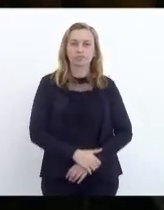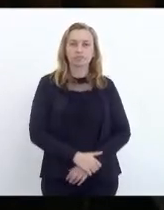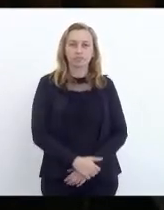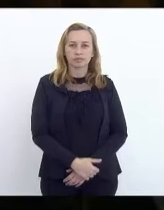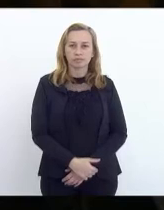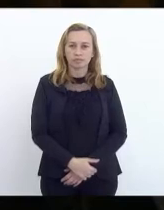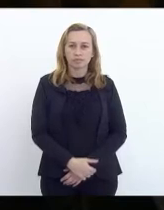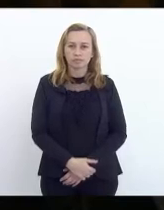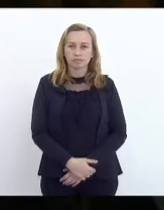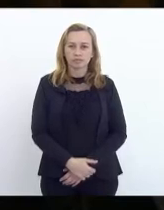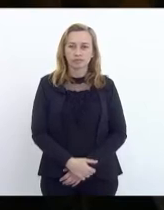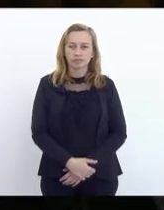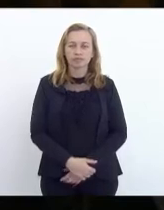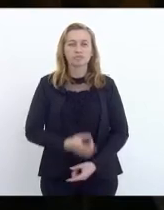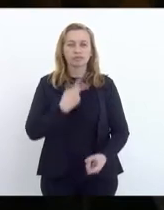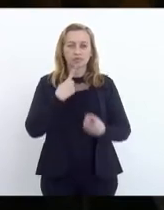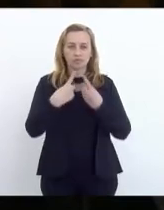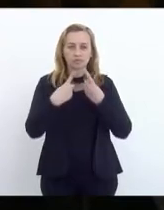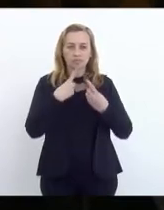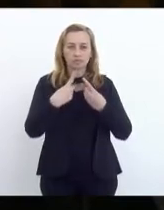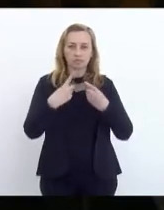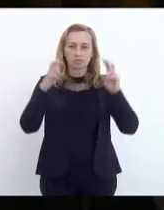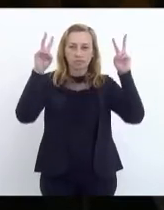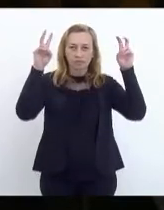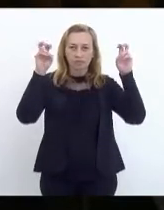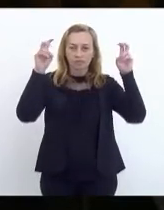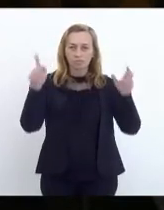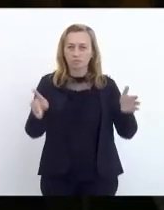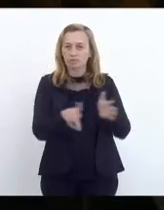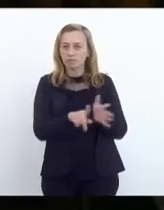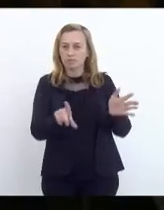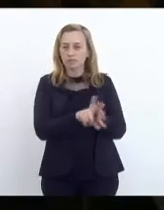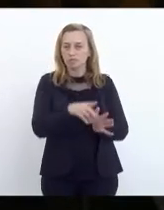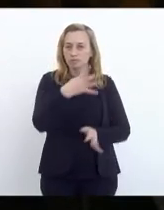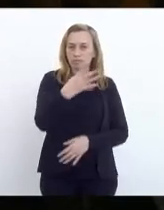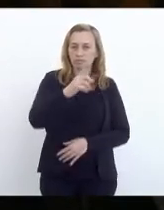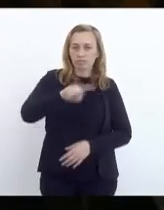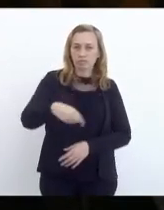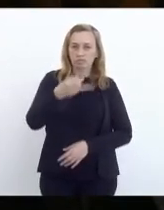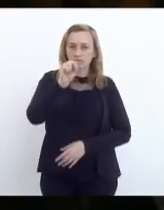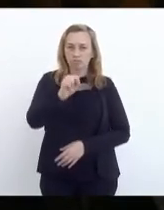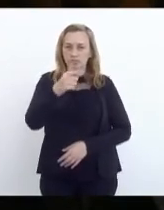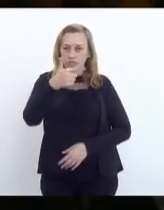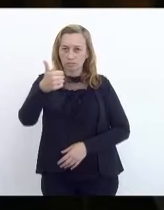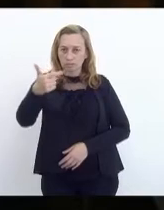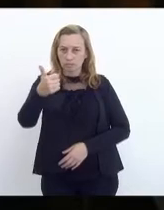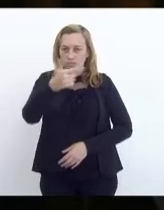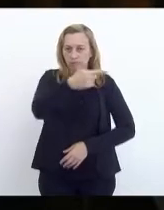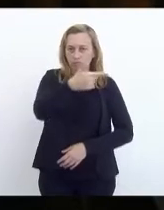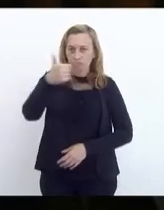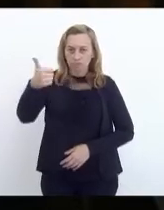remota, vou discutir o projeto de lei 4.812